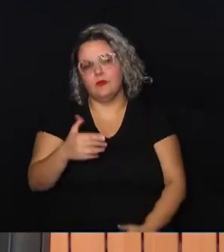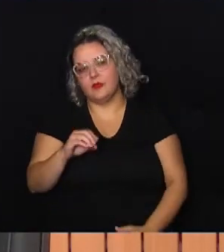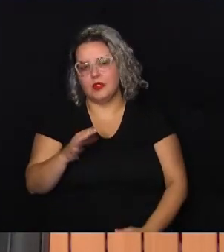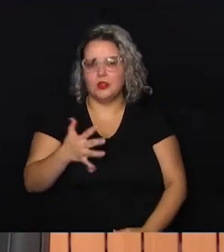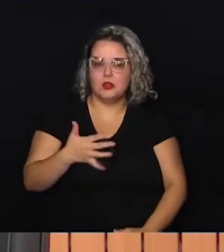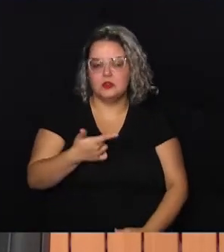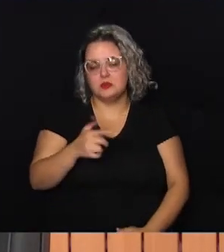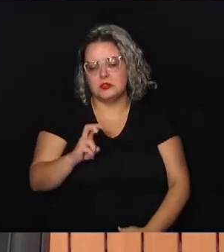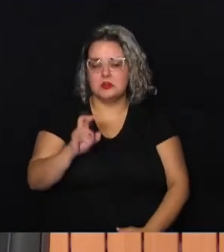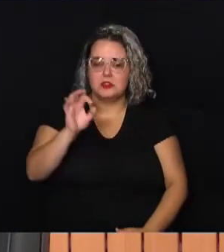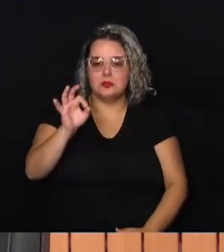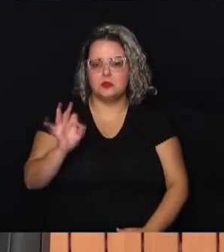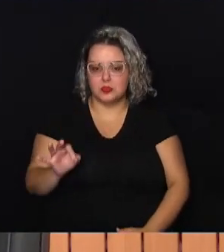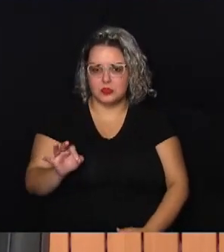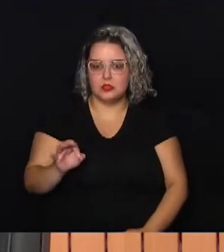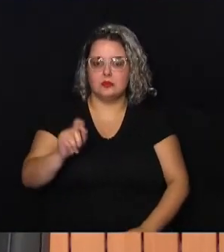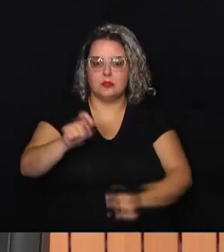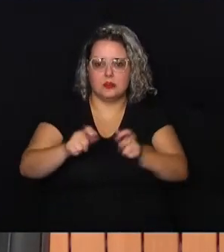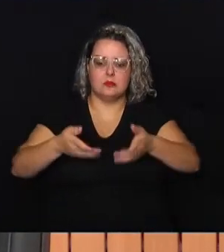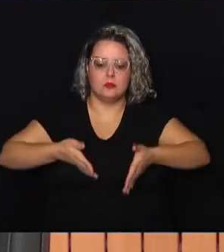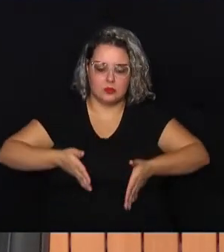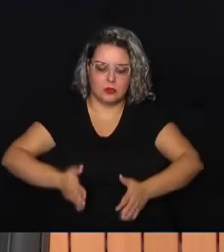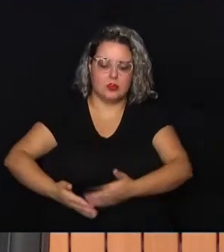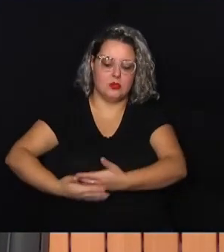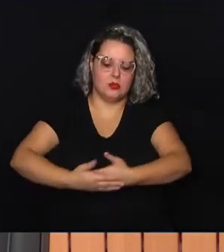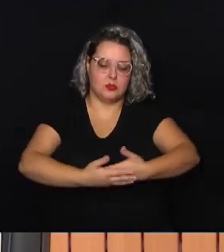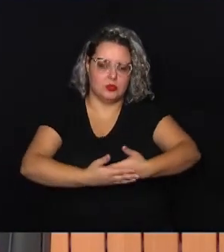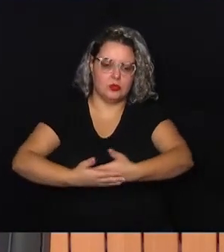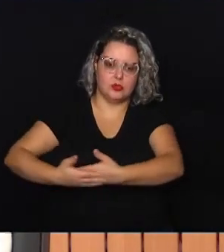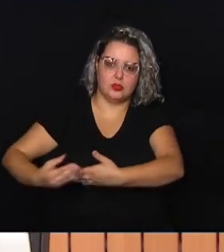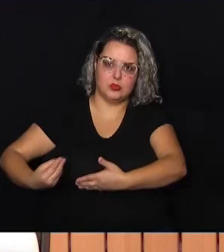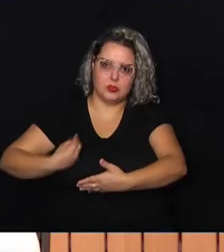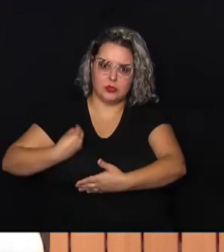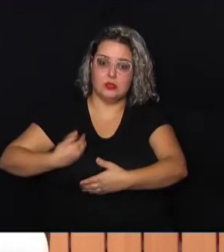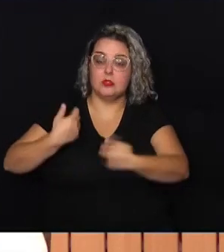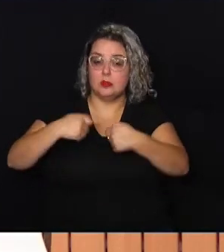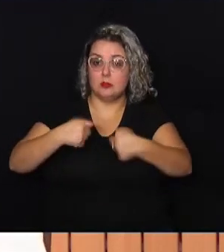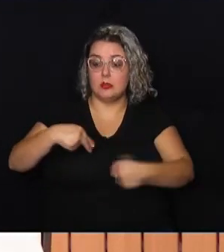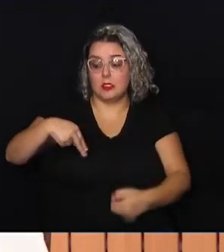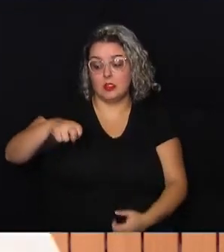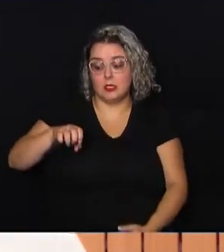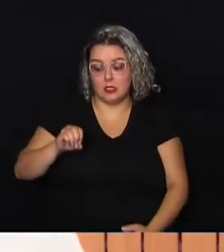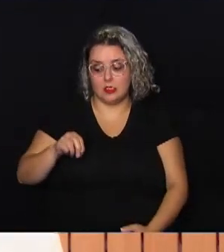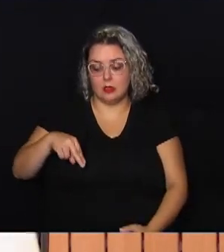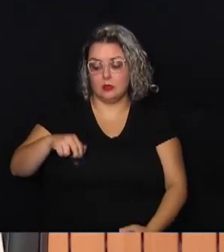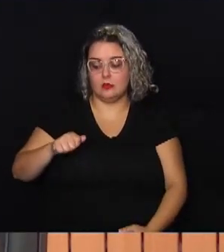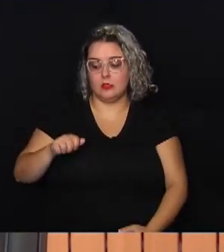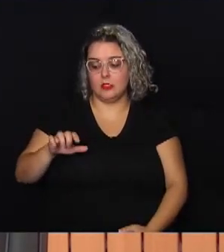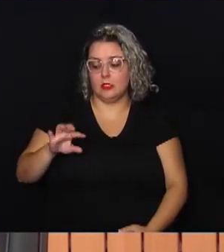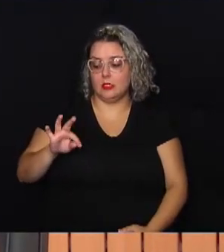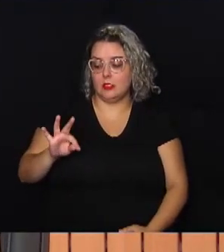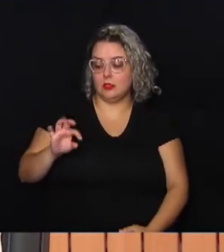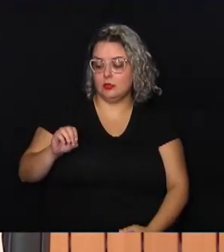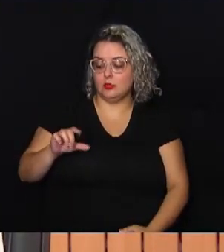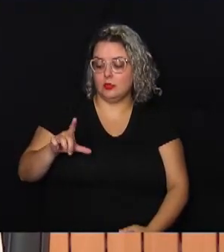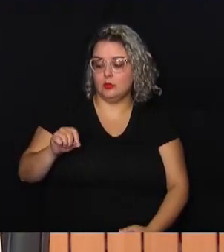25% das pessoas que nascem e precisam da nossa neonatologia, elas não são de